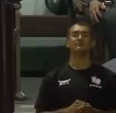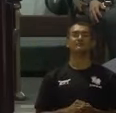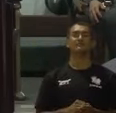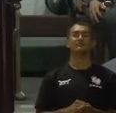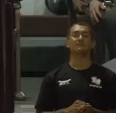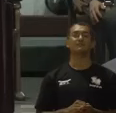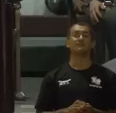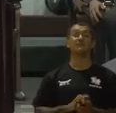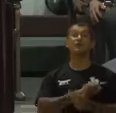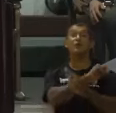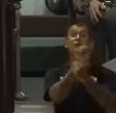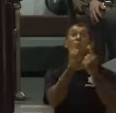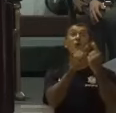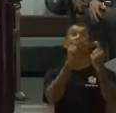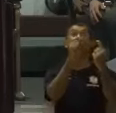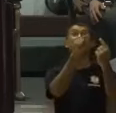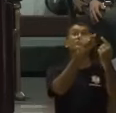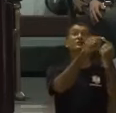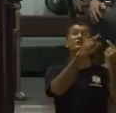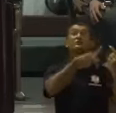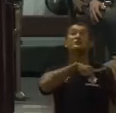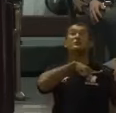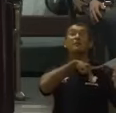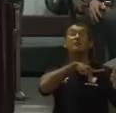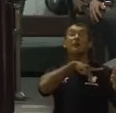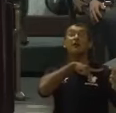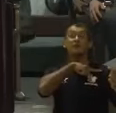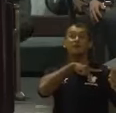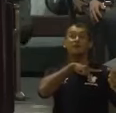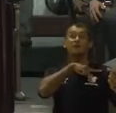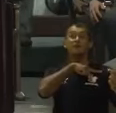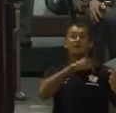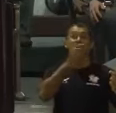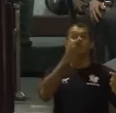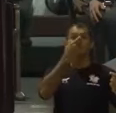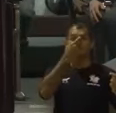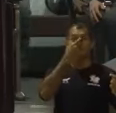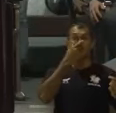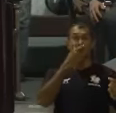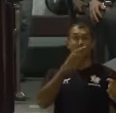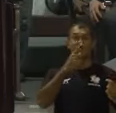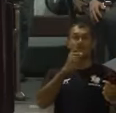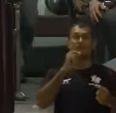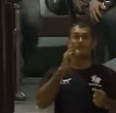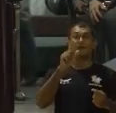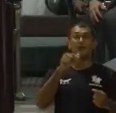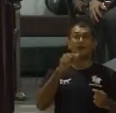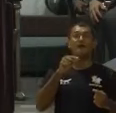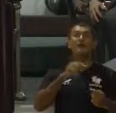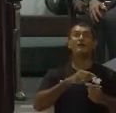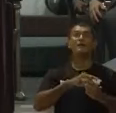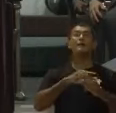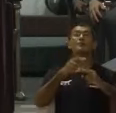E a objetividade de Paulo ao dizer isto é resultante